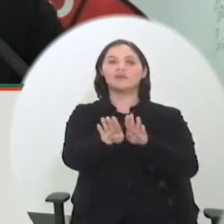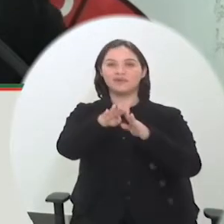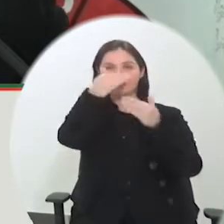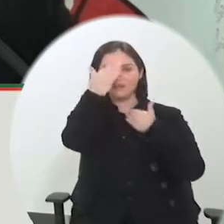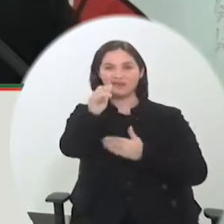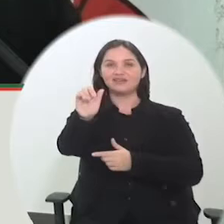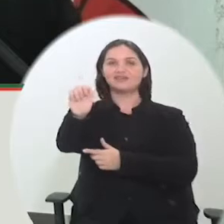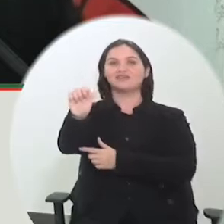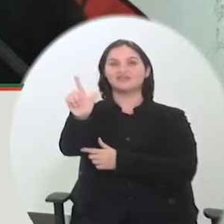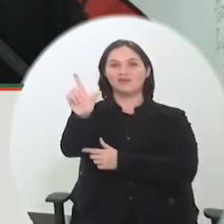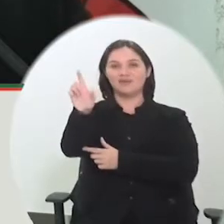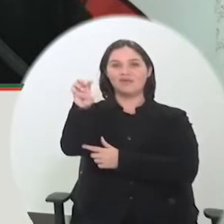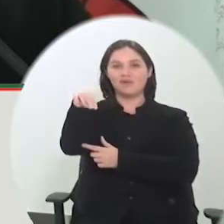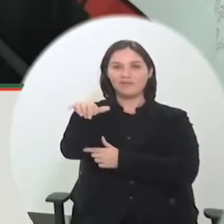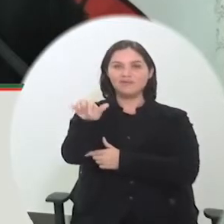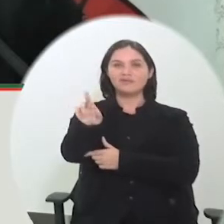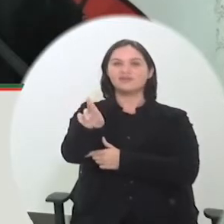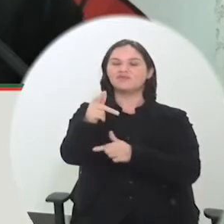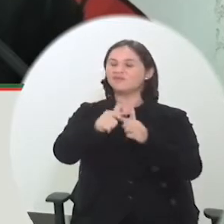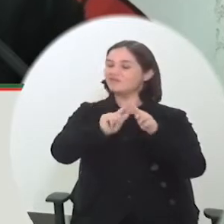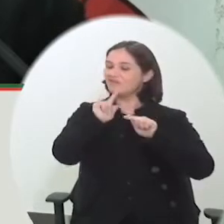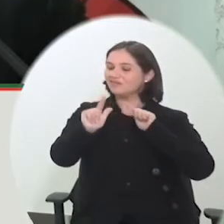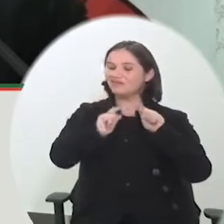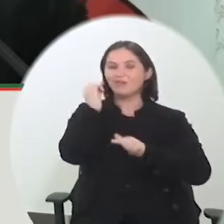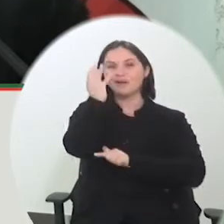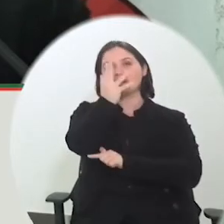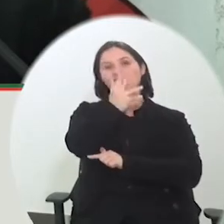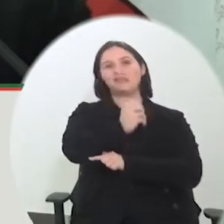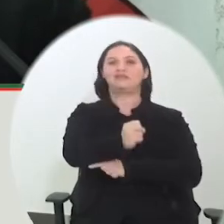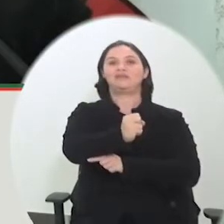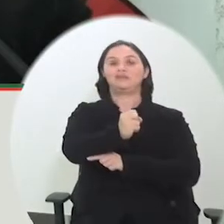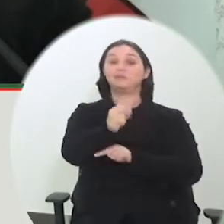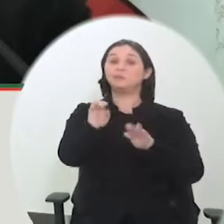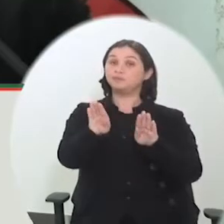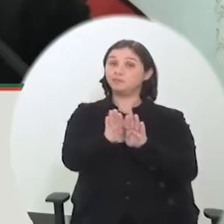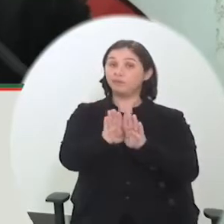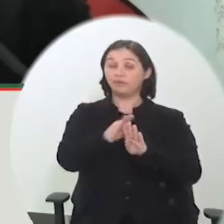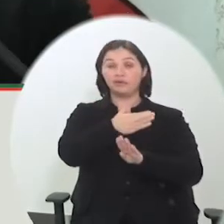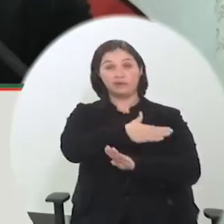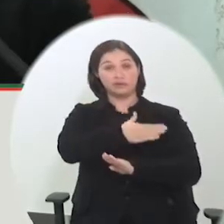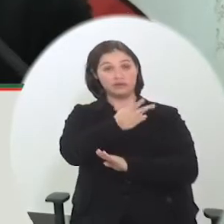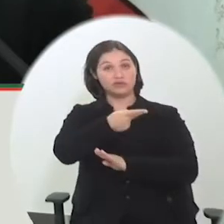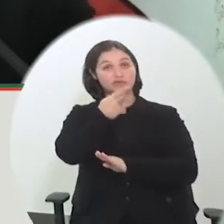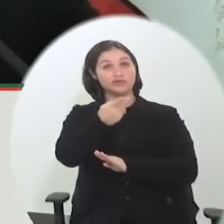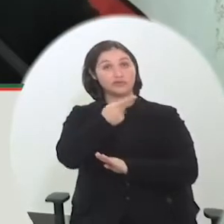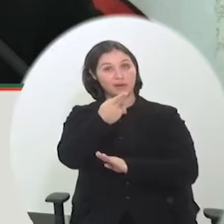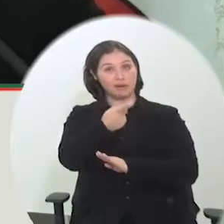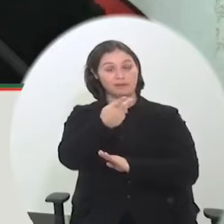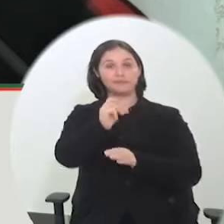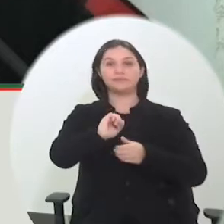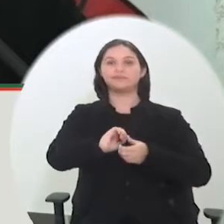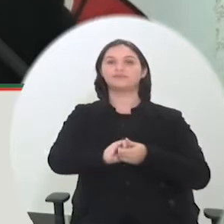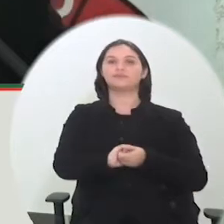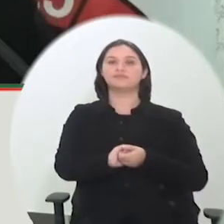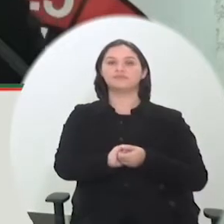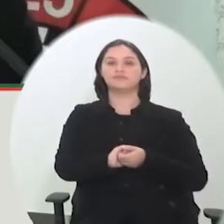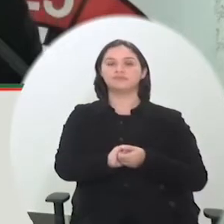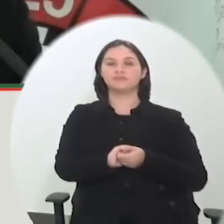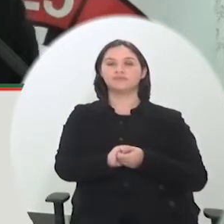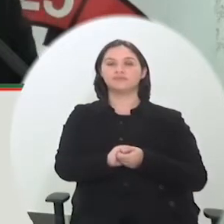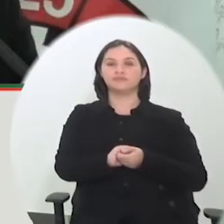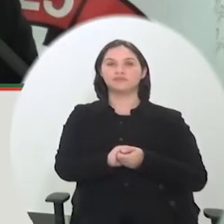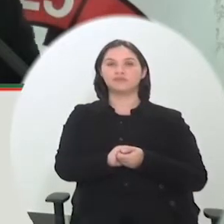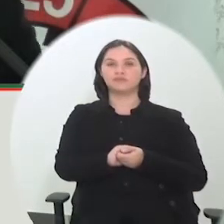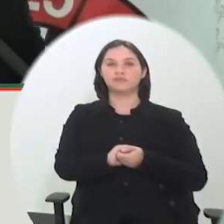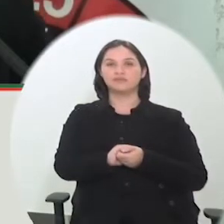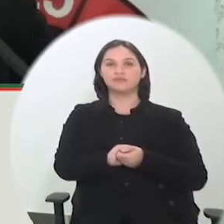pela nossa região e pela cidade de Criciúma. Eu queria citar também uma situação que aconteceu em 2000. Aqui